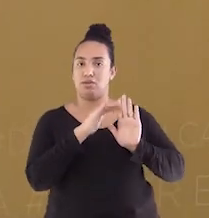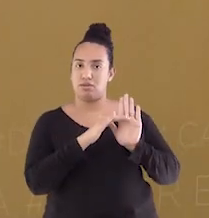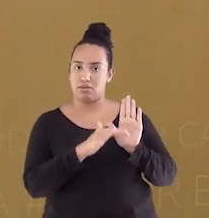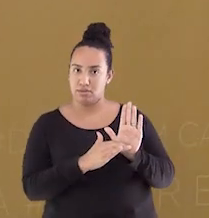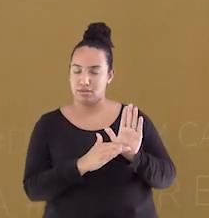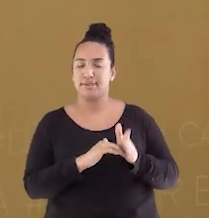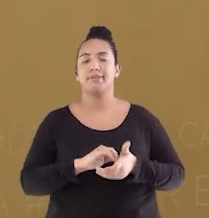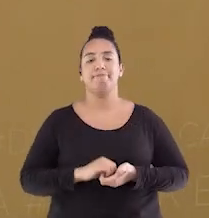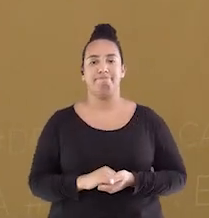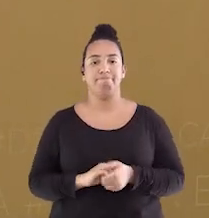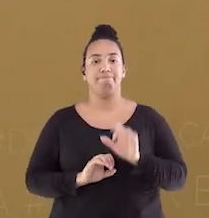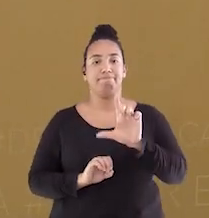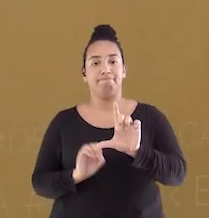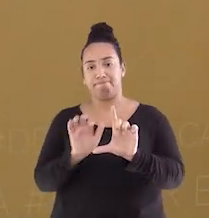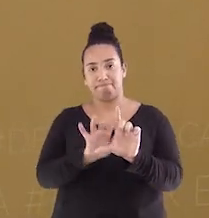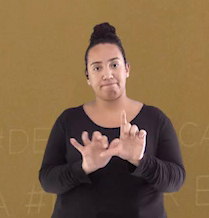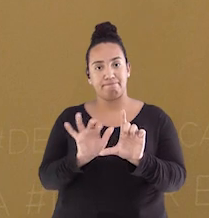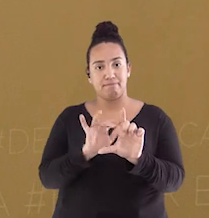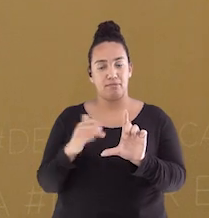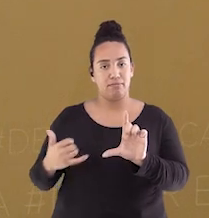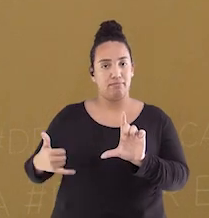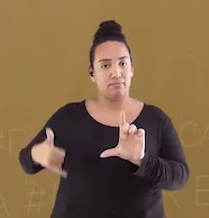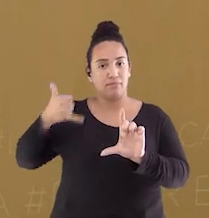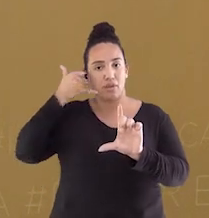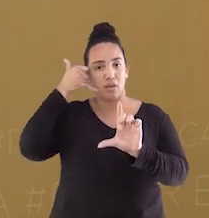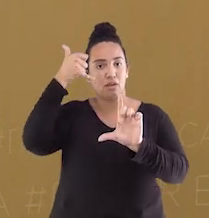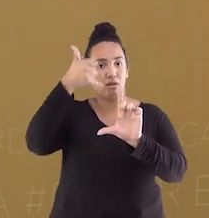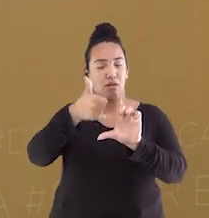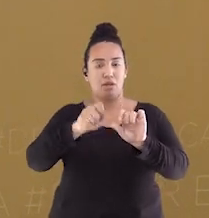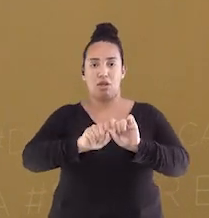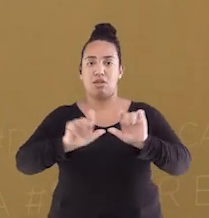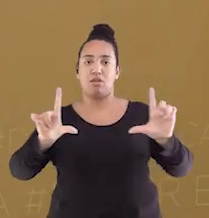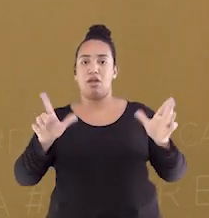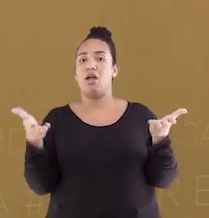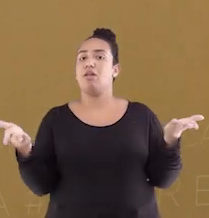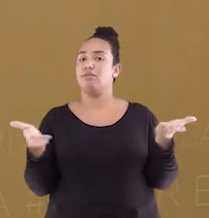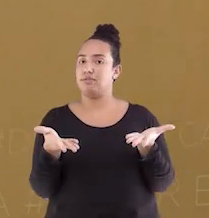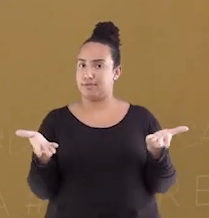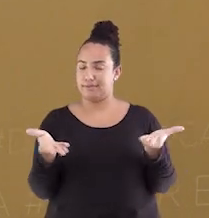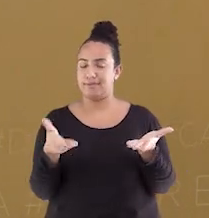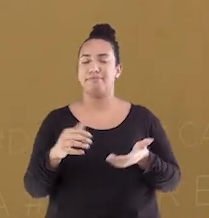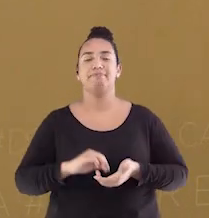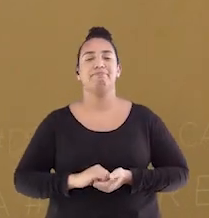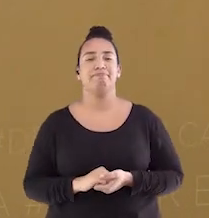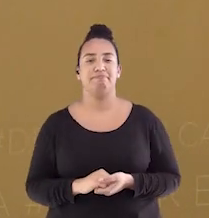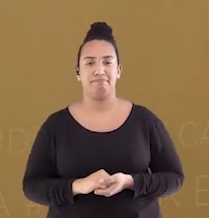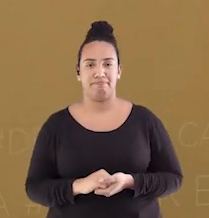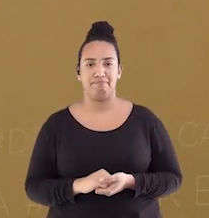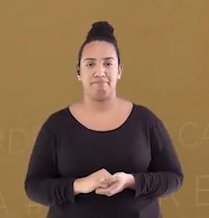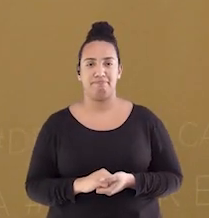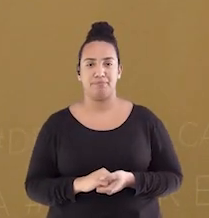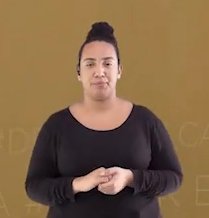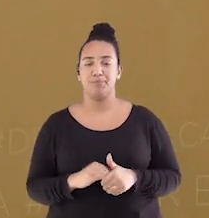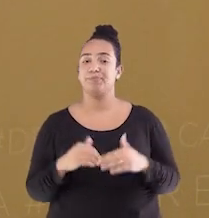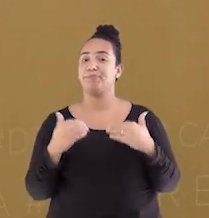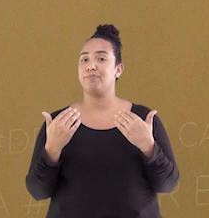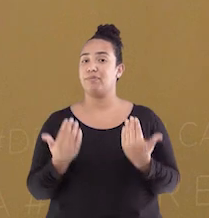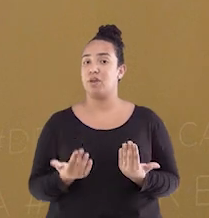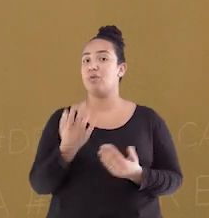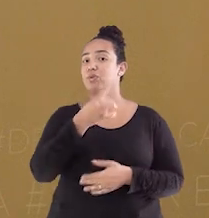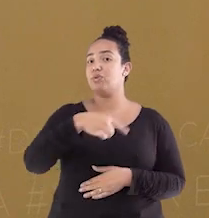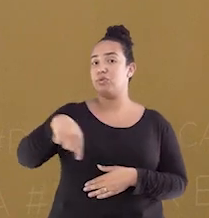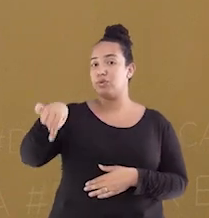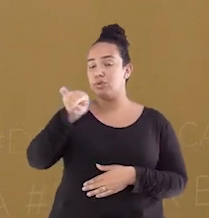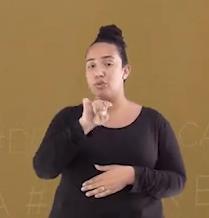do seu celular para o QR Code que está aparecendo aqui na sua tela e registre sua presença. Dessa forma, nós vamos ter muito